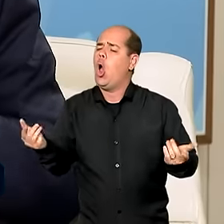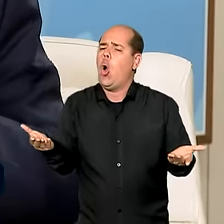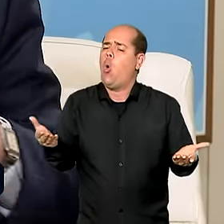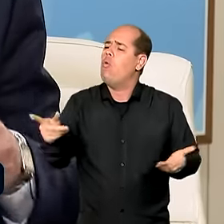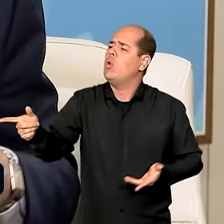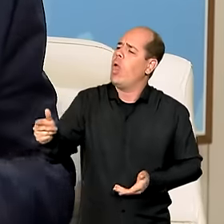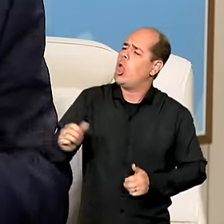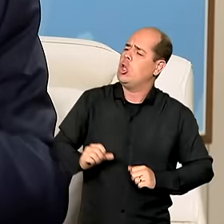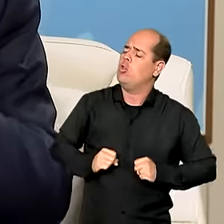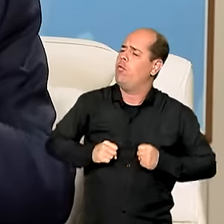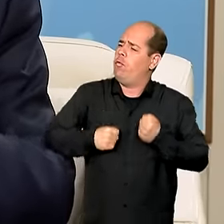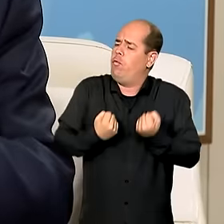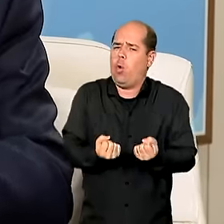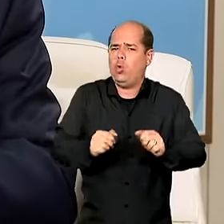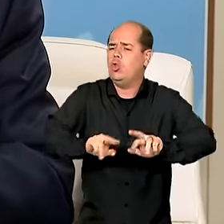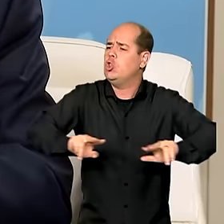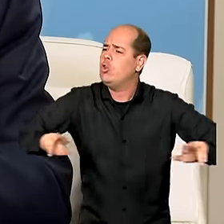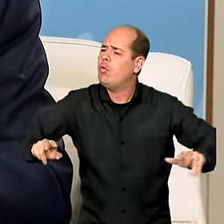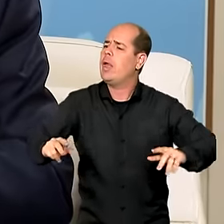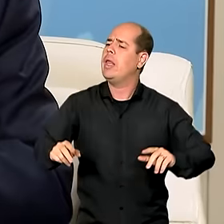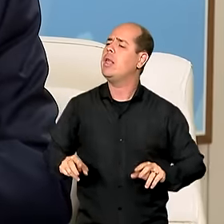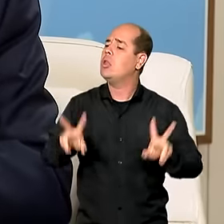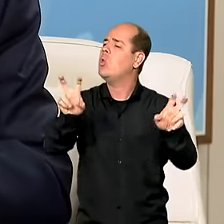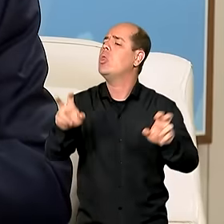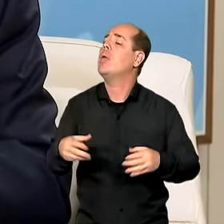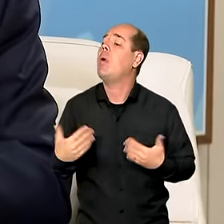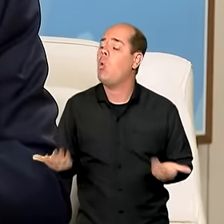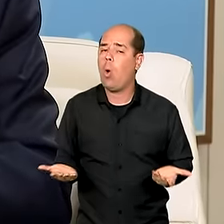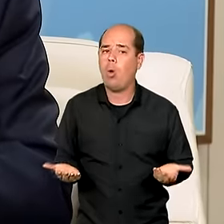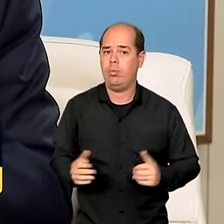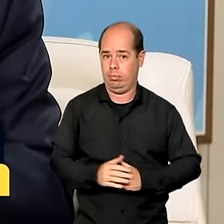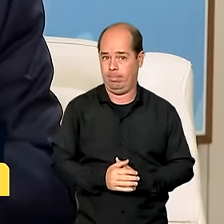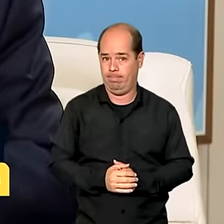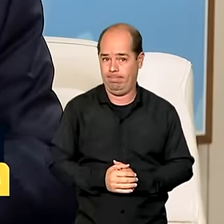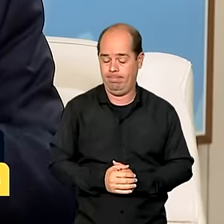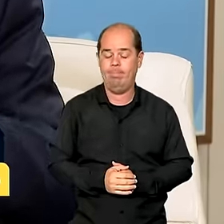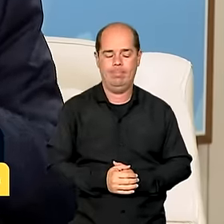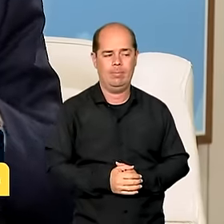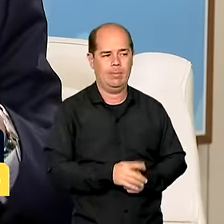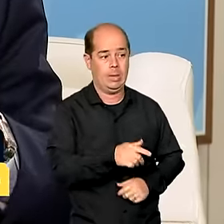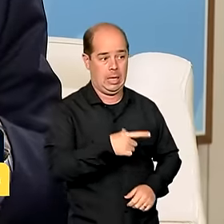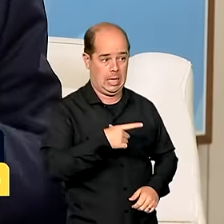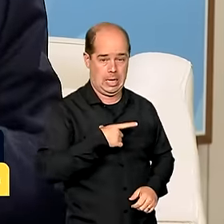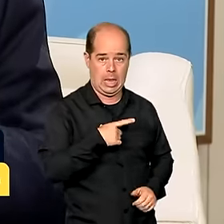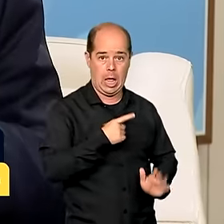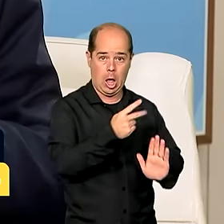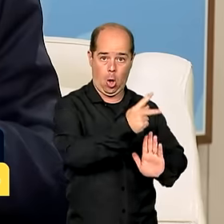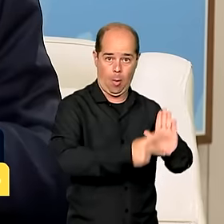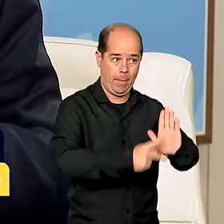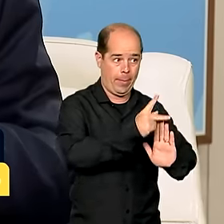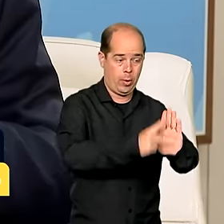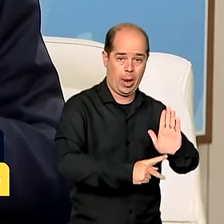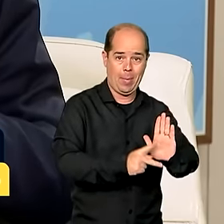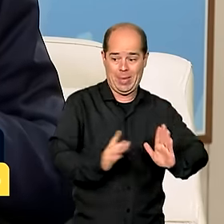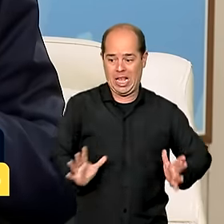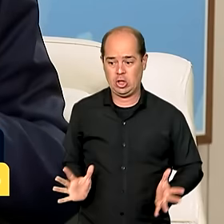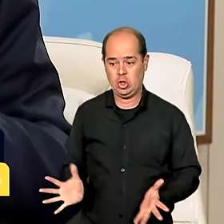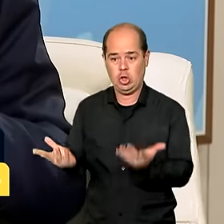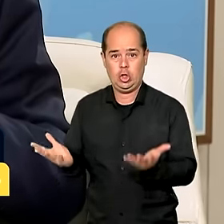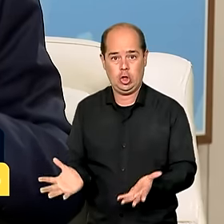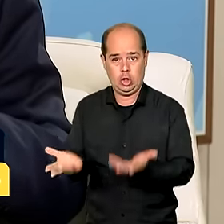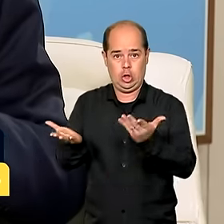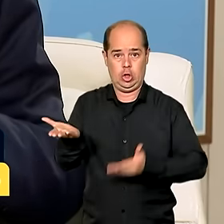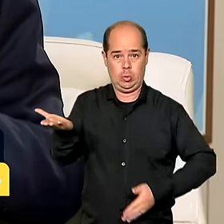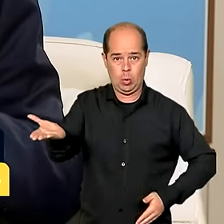Olha foi feito um programa para estimular o setor automotivo a indústria automotiva porque ela gera muito